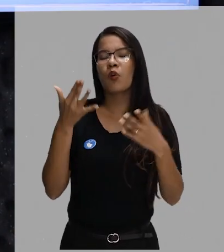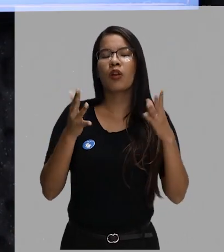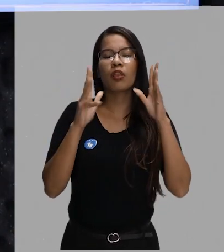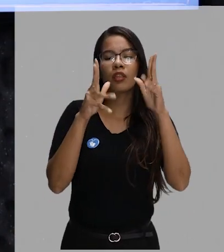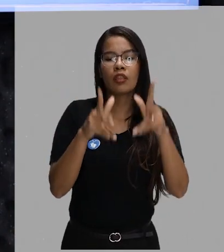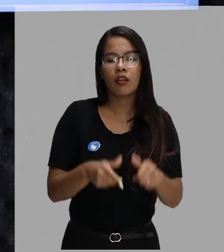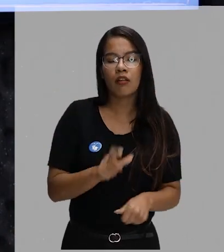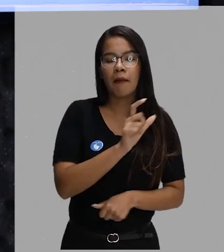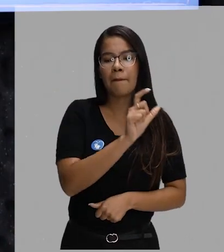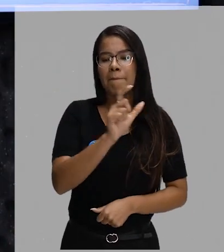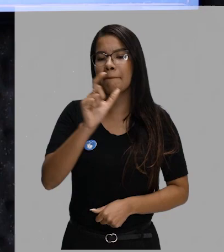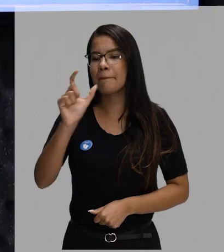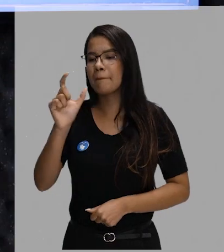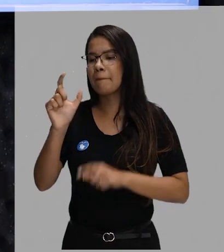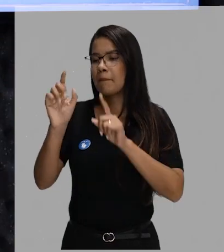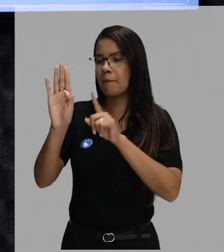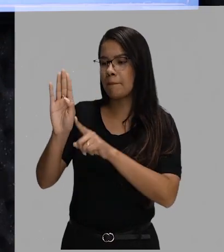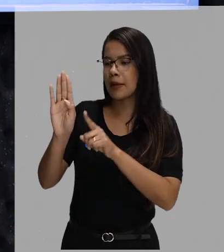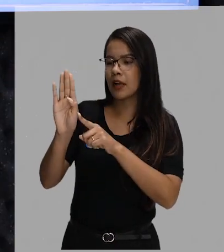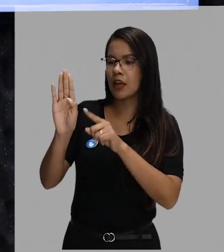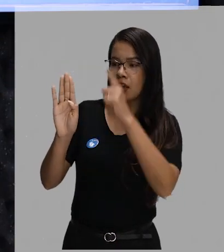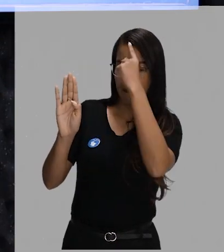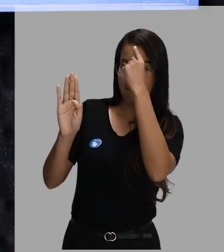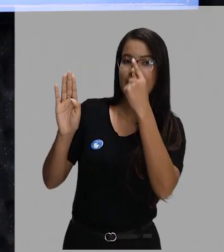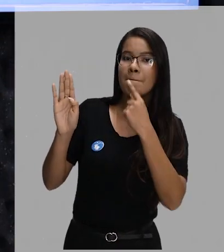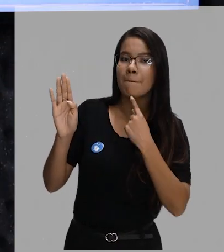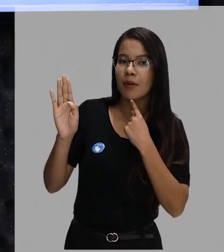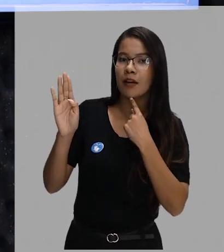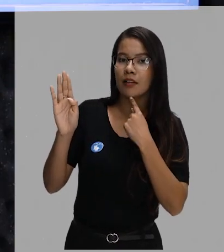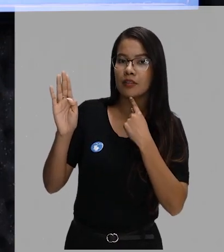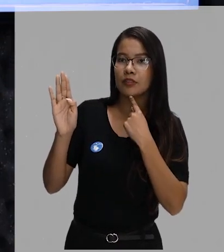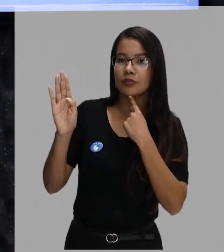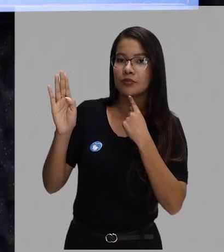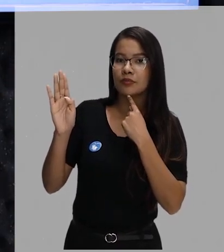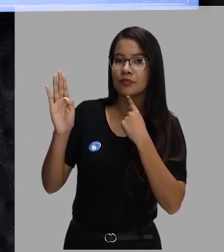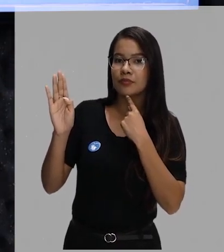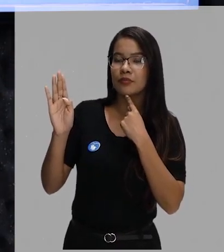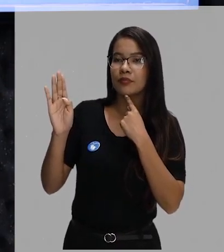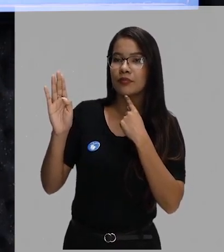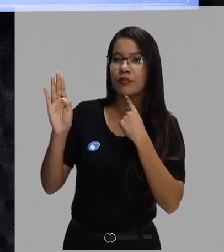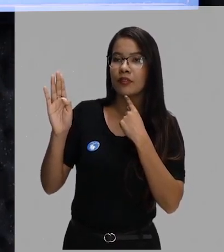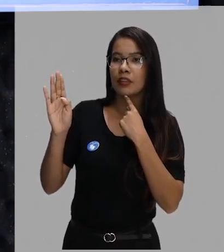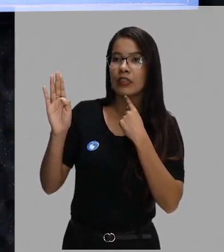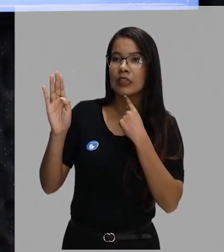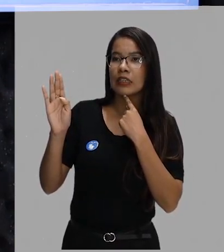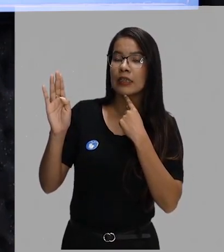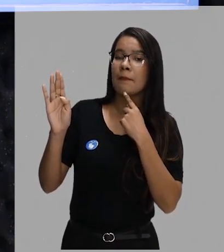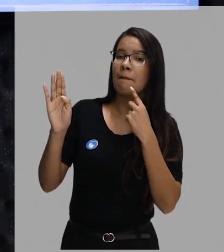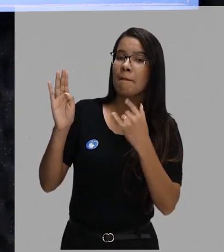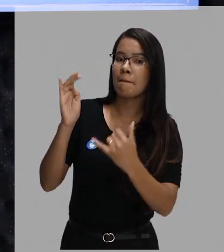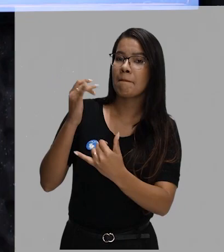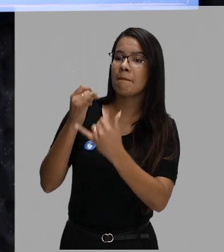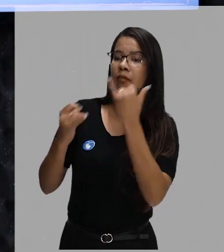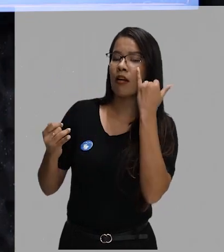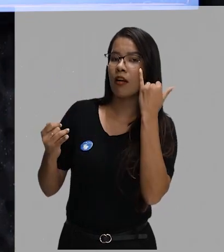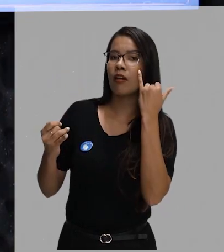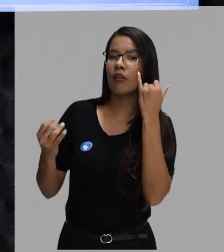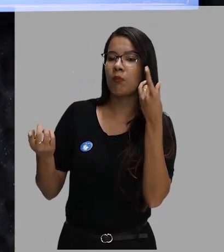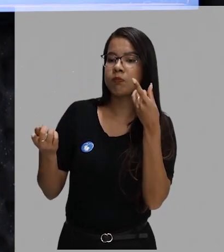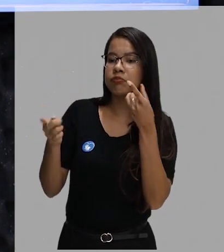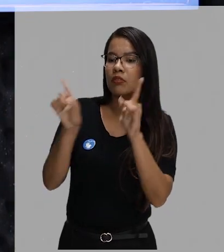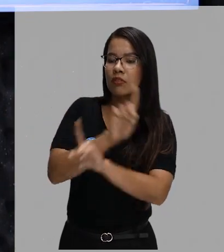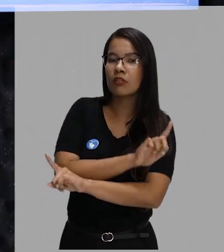do conjunto B forem imagens, coincide o contradomínio com o conjunto imagem. Mas